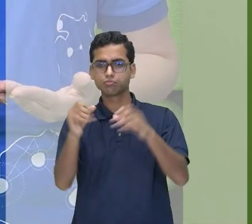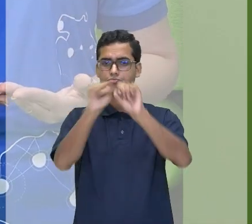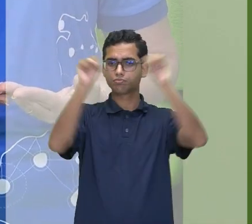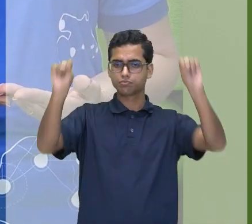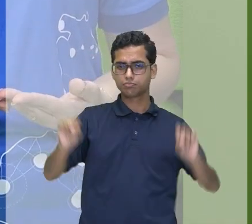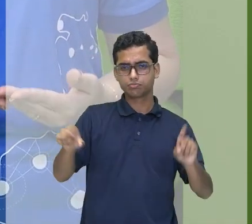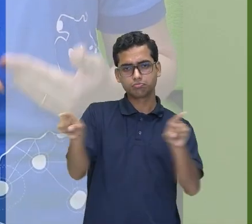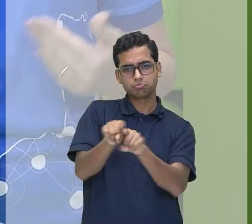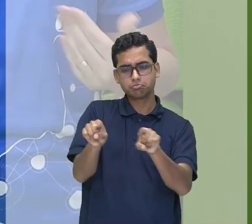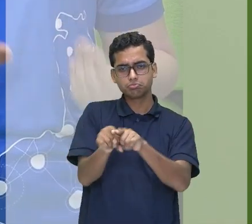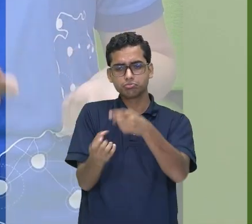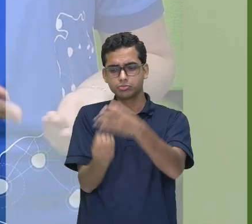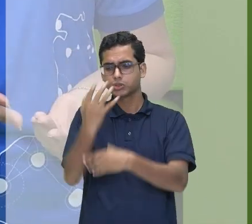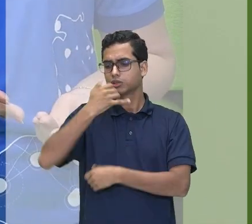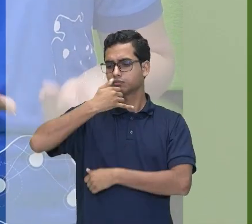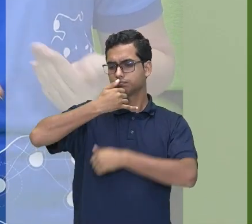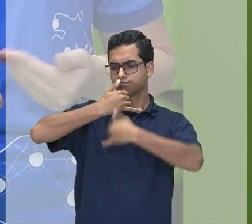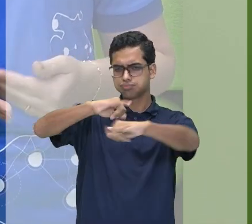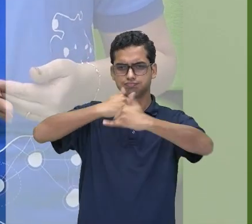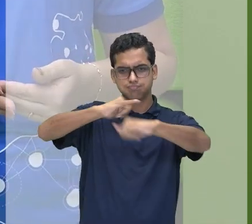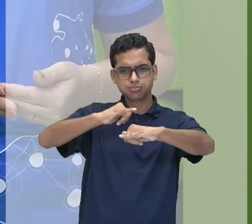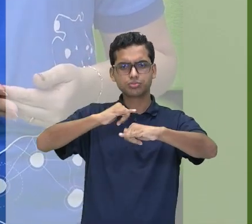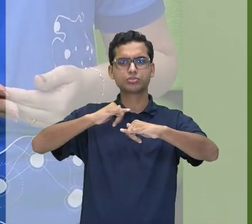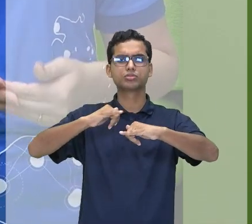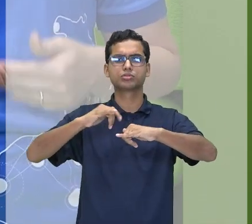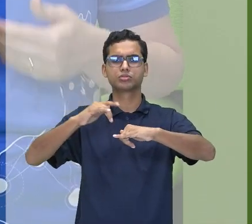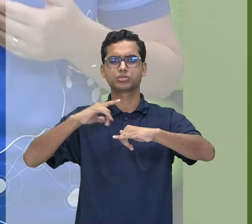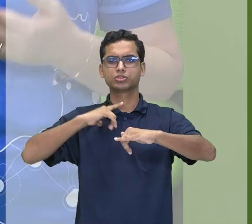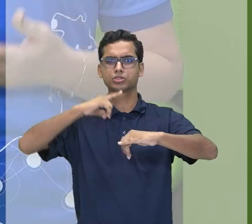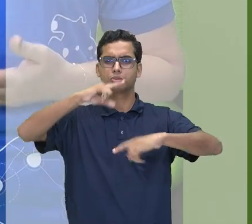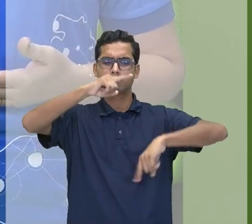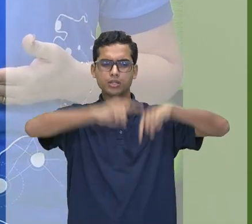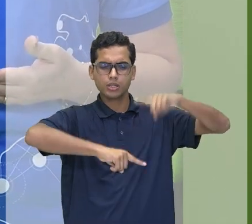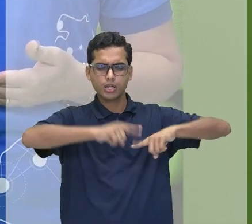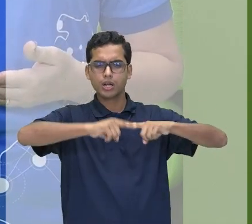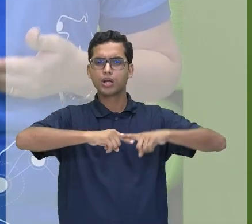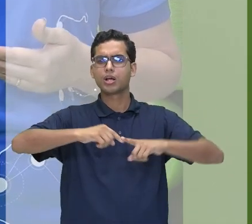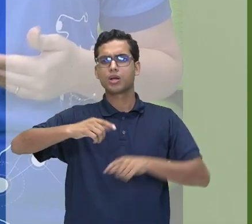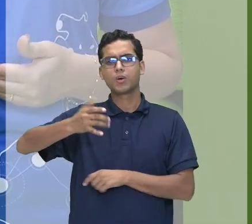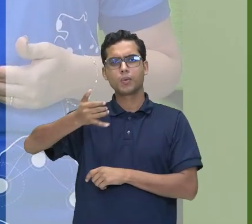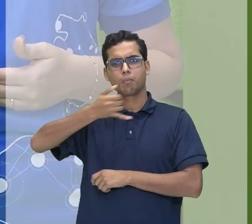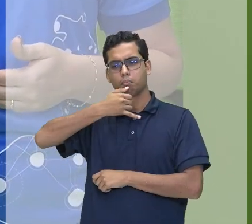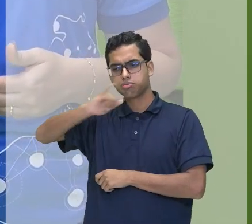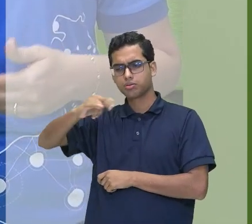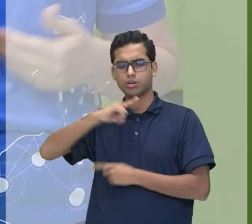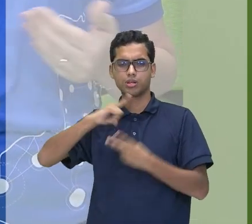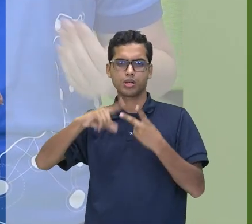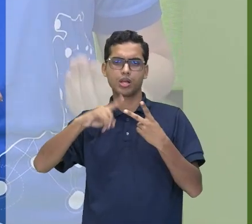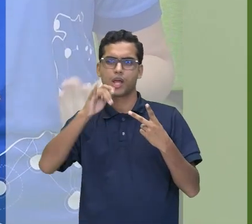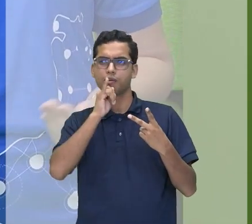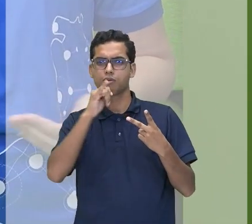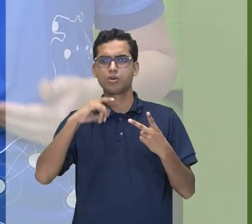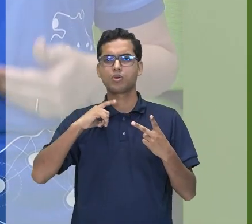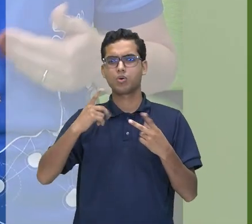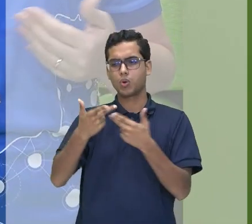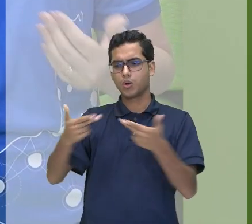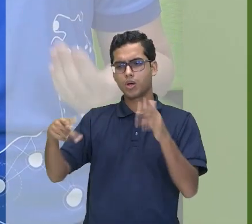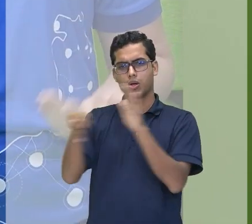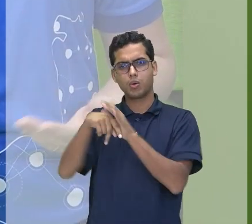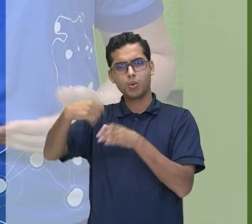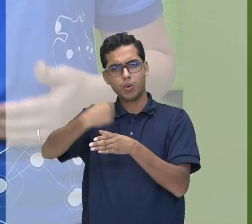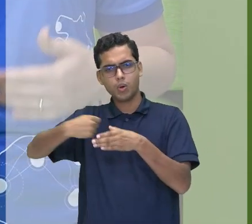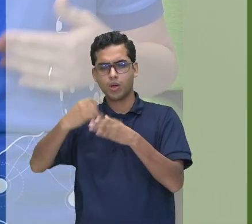gerando eletricidade para o funcionamento de aparelhos eletrônicos e eletrodomésticos, bem como para o abastecimento